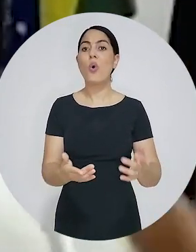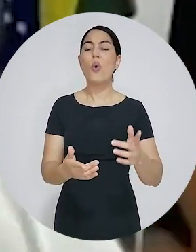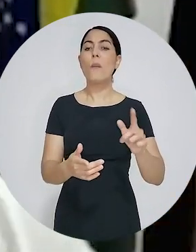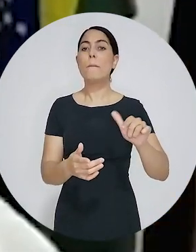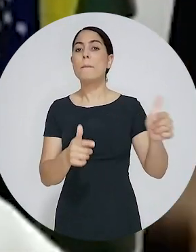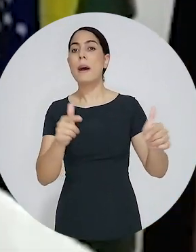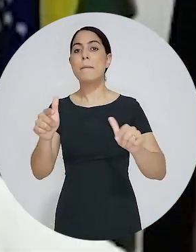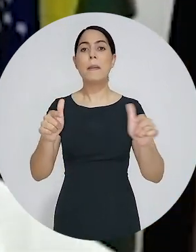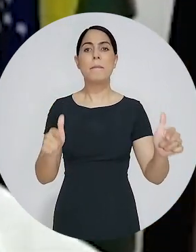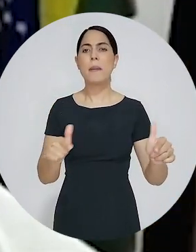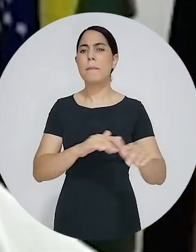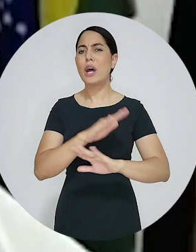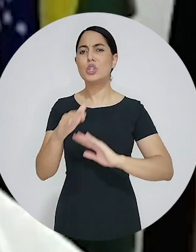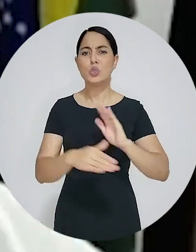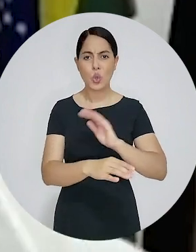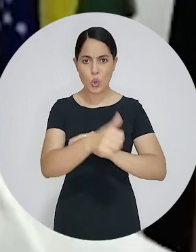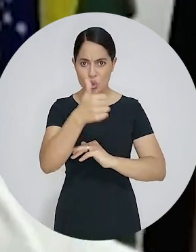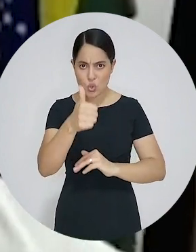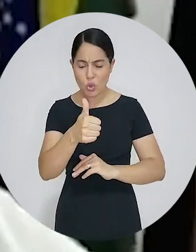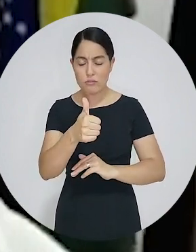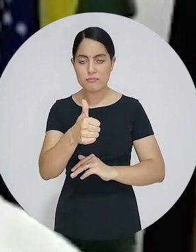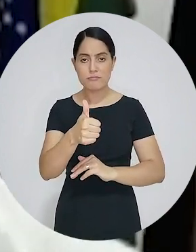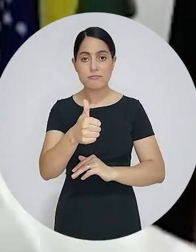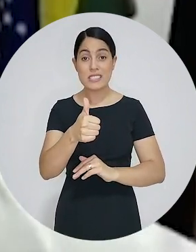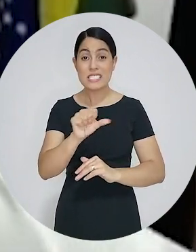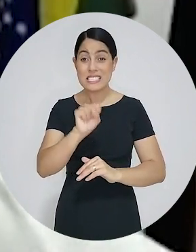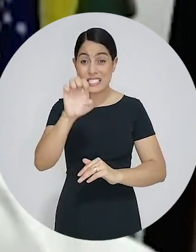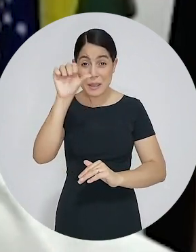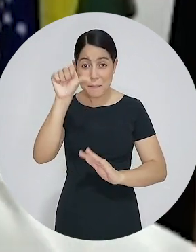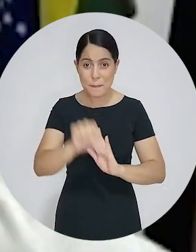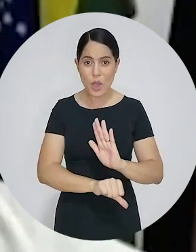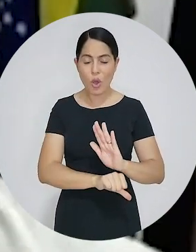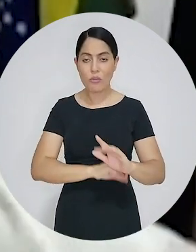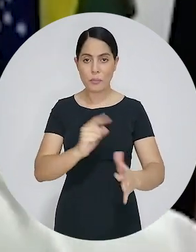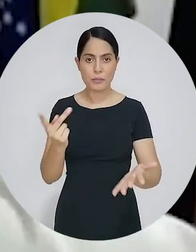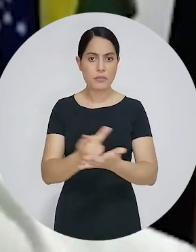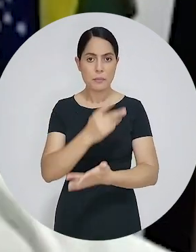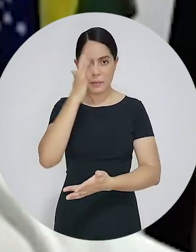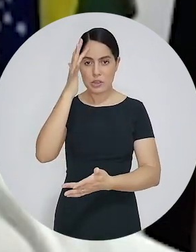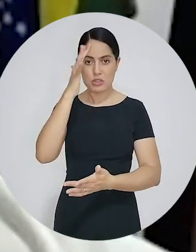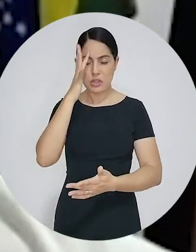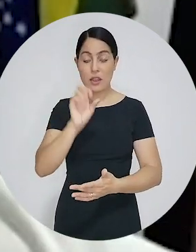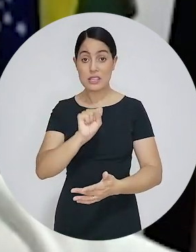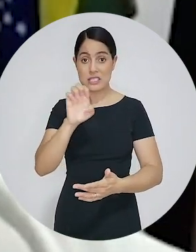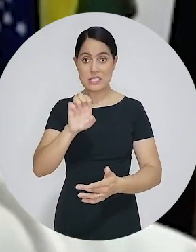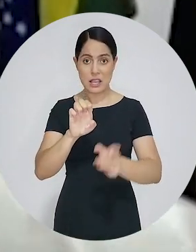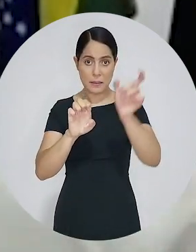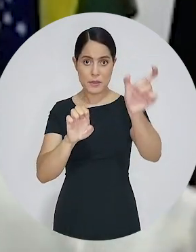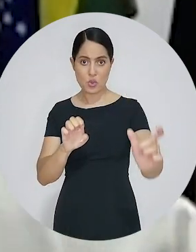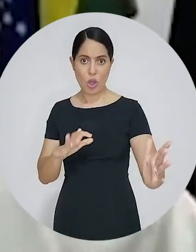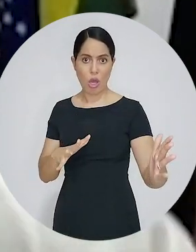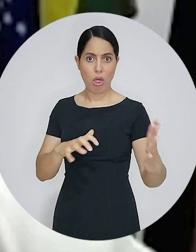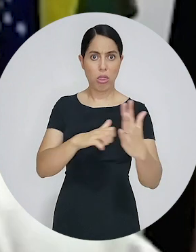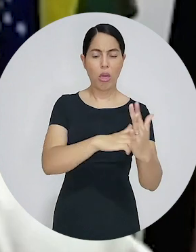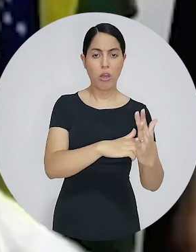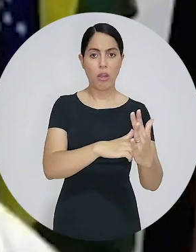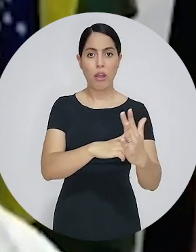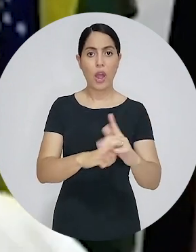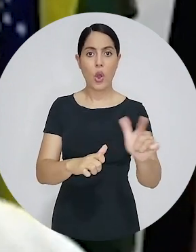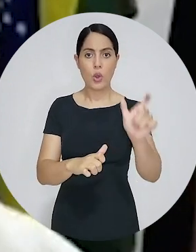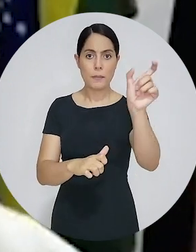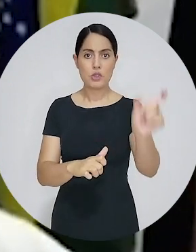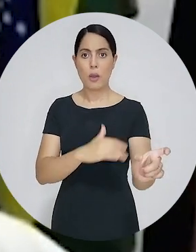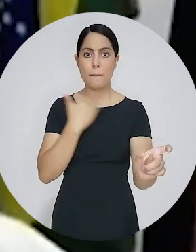deles, o pior que fosse, que é quando há um crime de trânsito com morte, mesmo se o